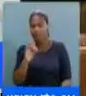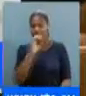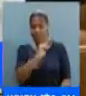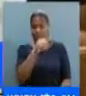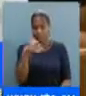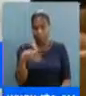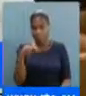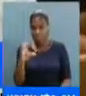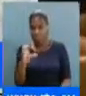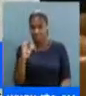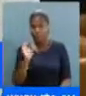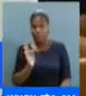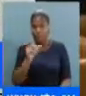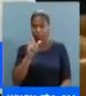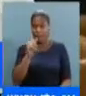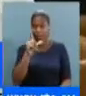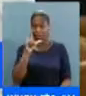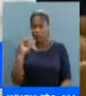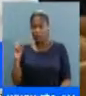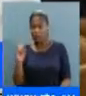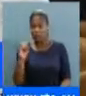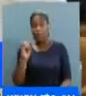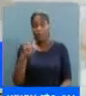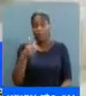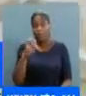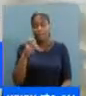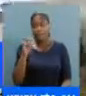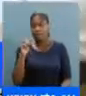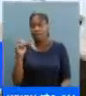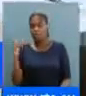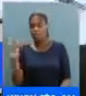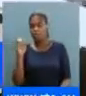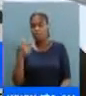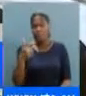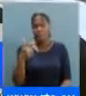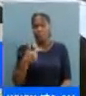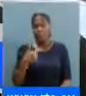SPC, a Fundação Lélio e Lisli Basso e Tabanca Onlus.